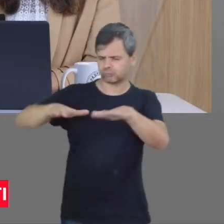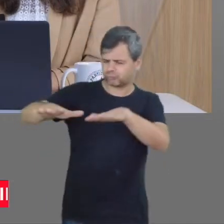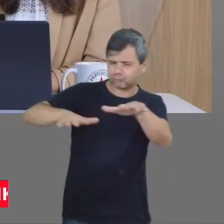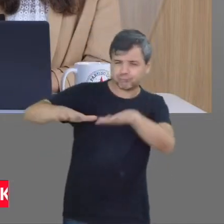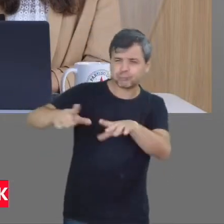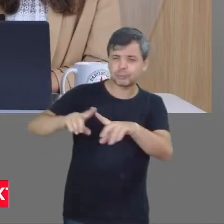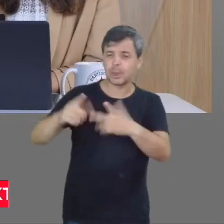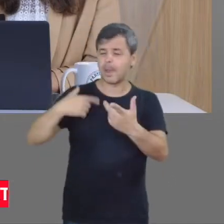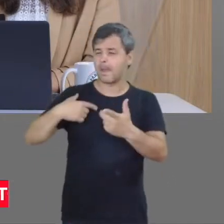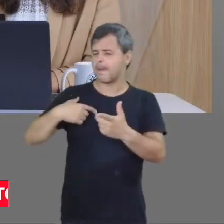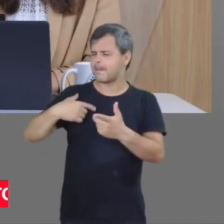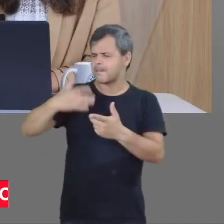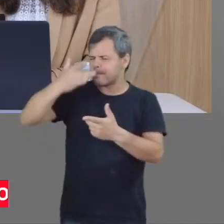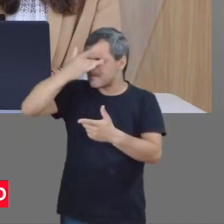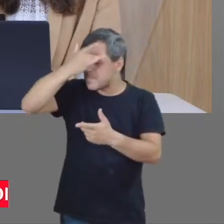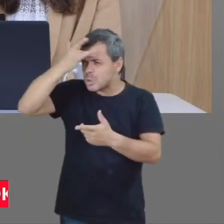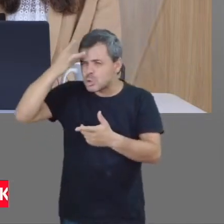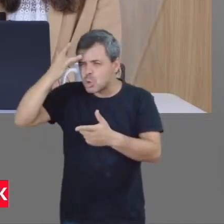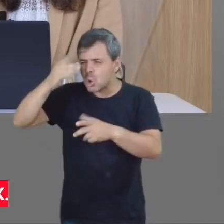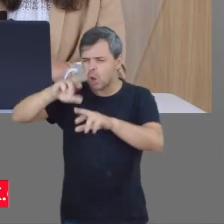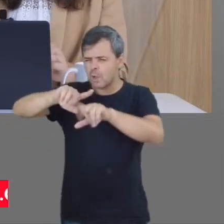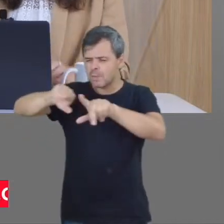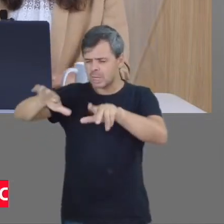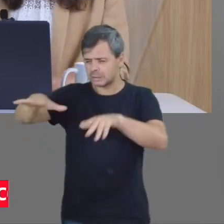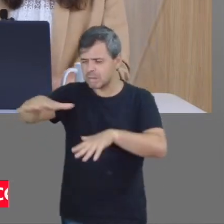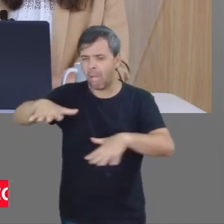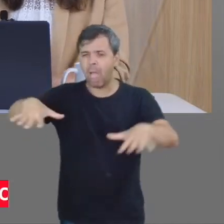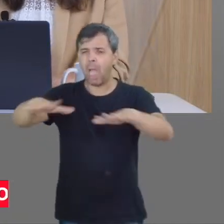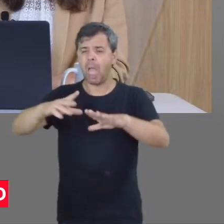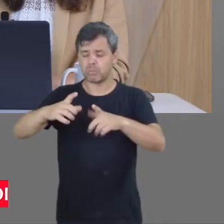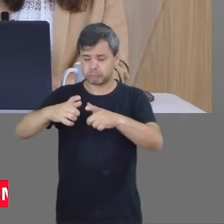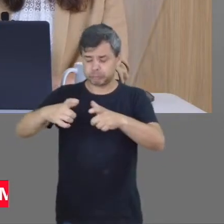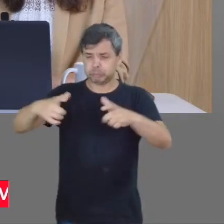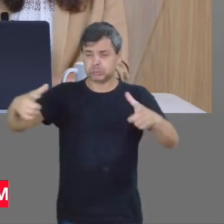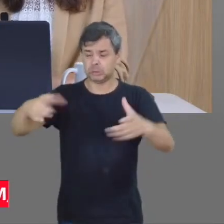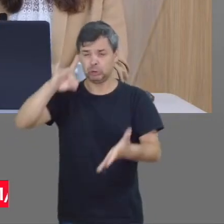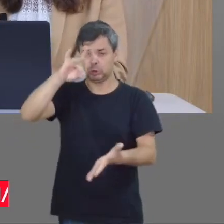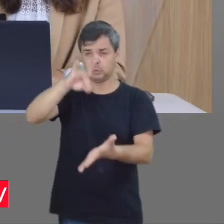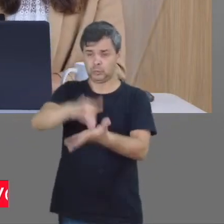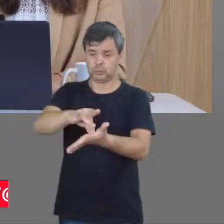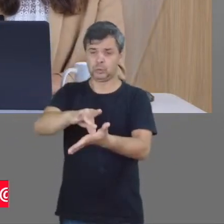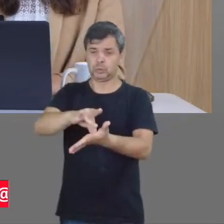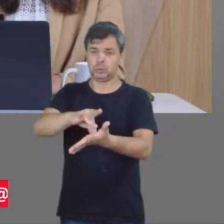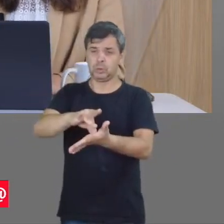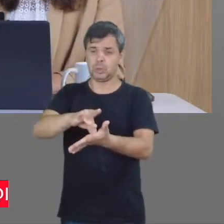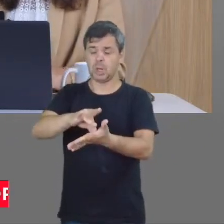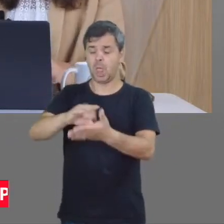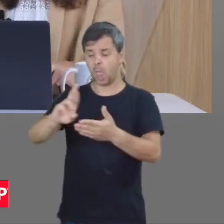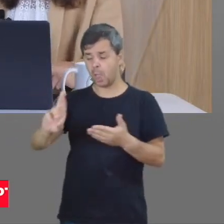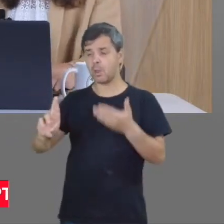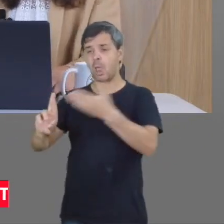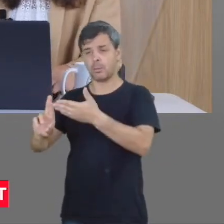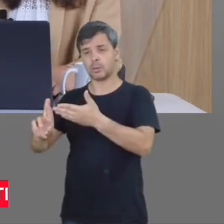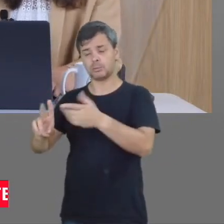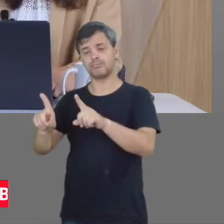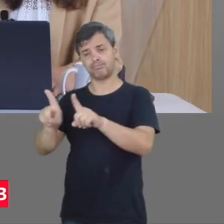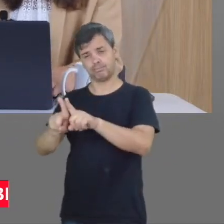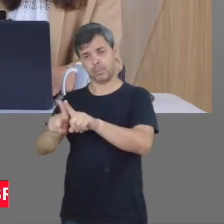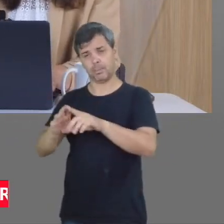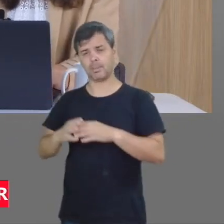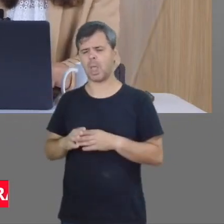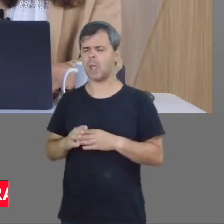mobilizado, gente de vários segmentos, muito gigante, de fato, é irrepresentativo, né?